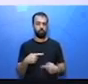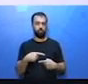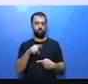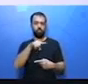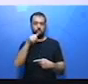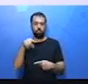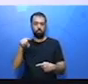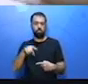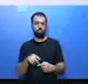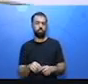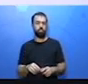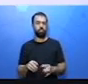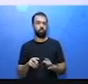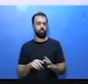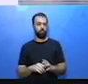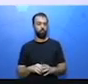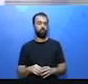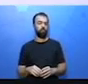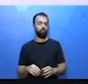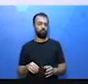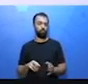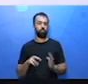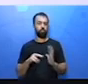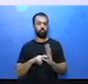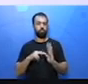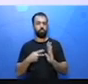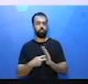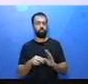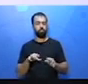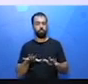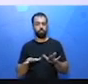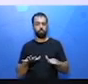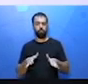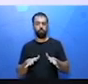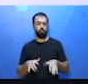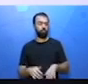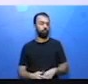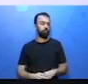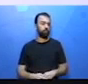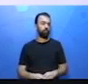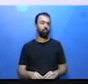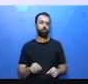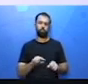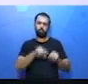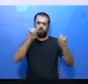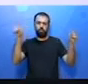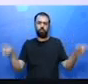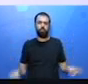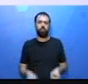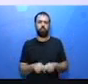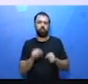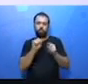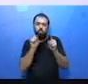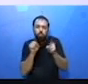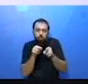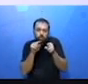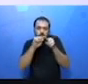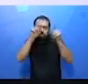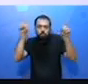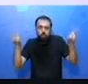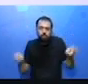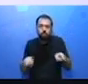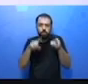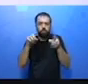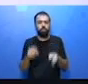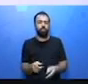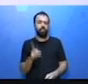igual com um tio em cima, é aproximação. Então não importa o tamanho da circunferência. Se eu pegar, medir